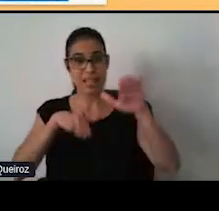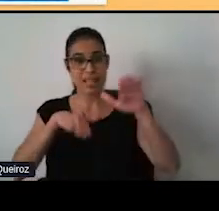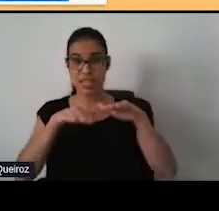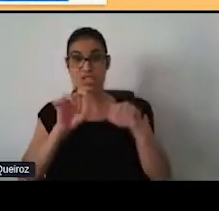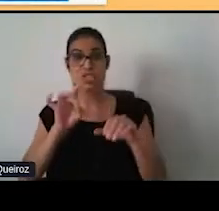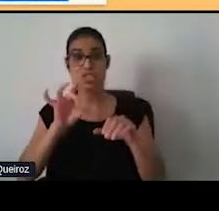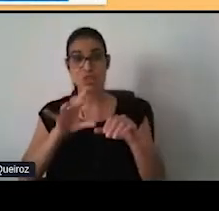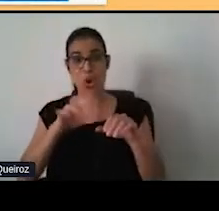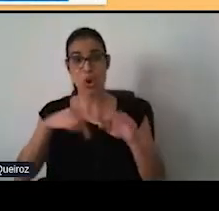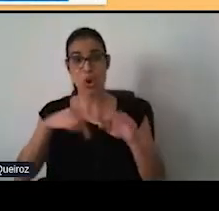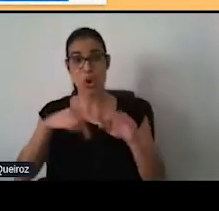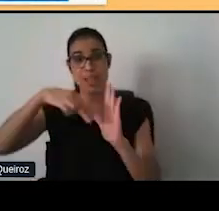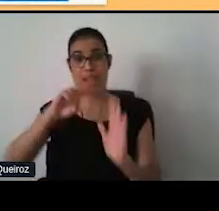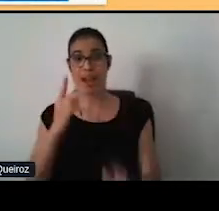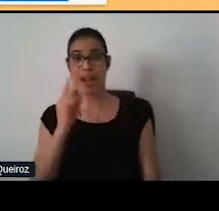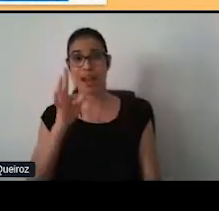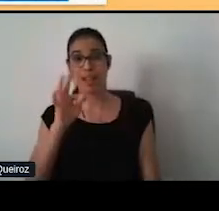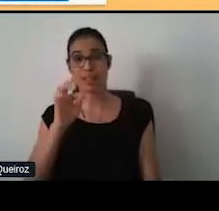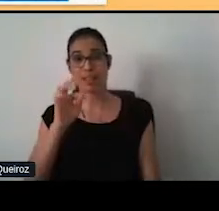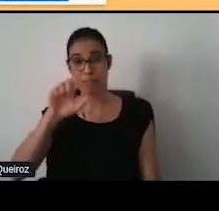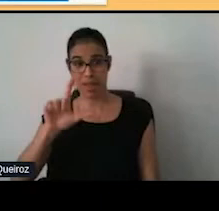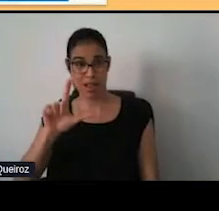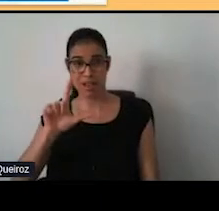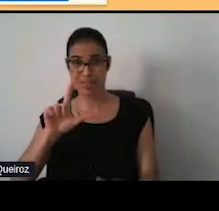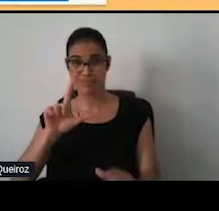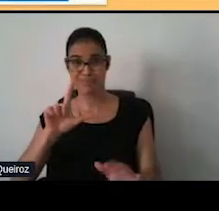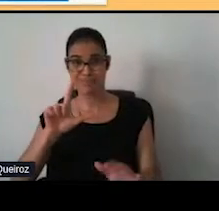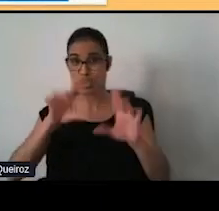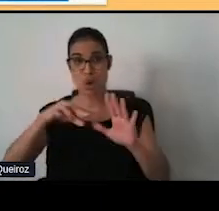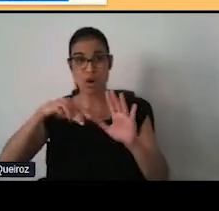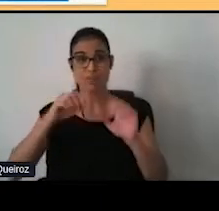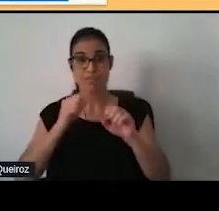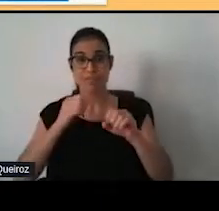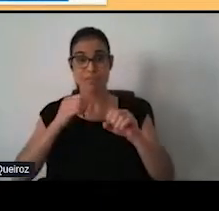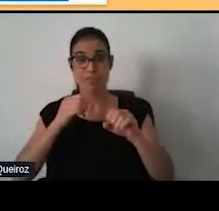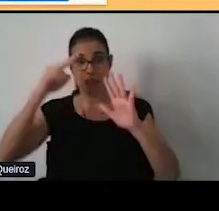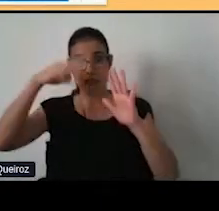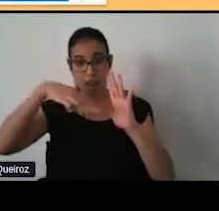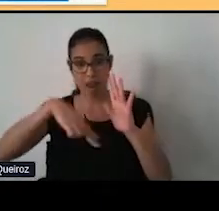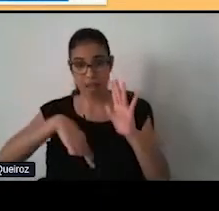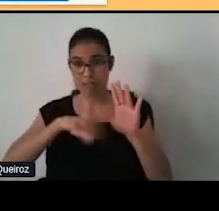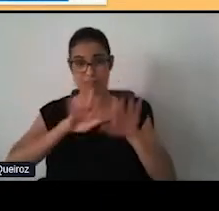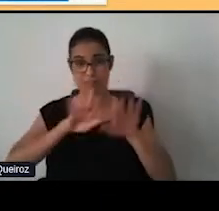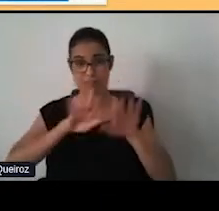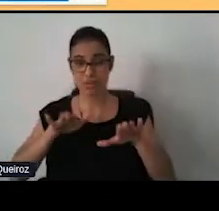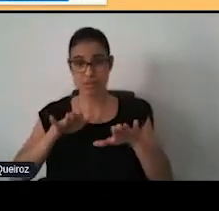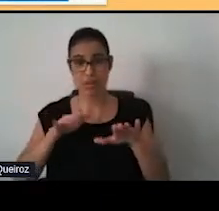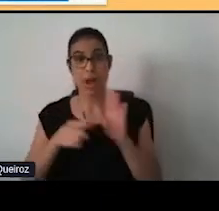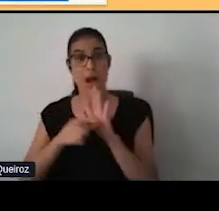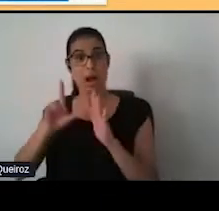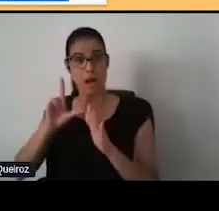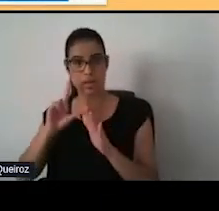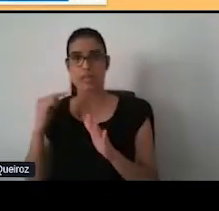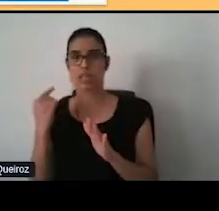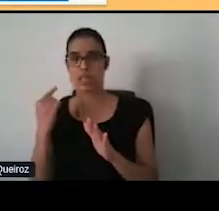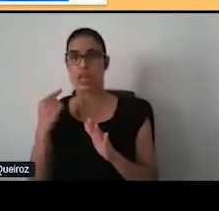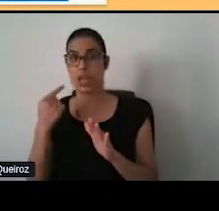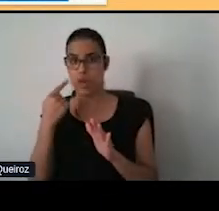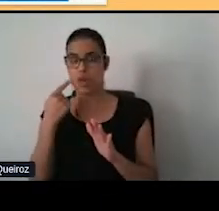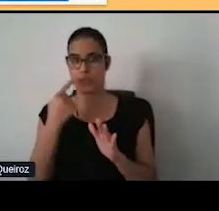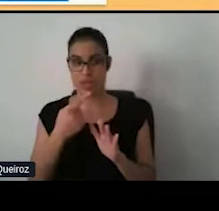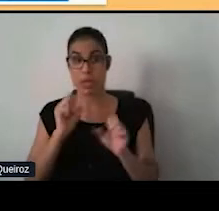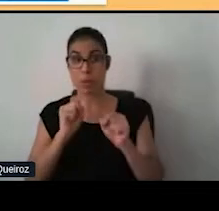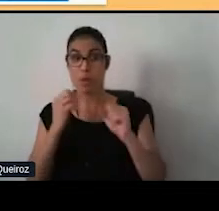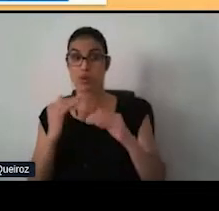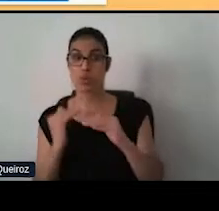HTML, o que é bem ruim, porque a gente viu anteriormente, tem como a gente burlar. Eu posso simplesmente adicionar